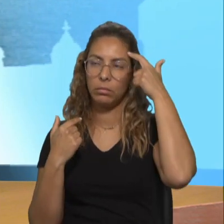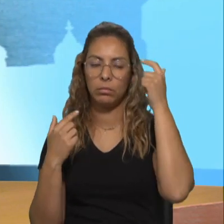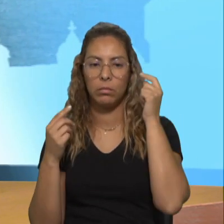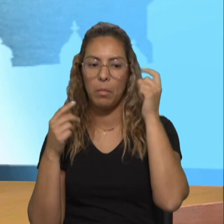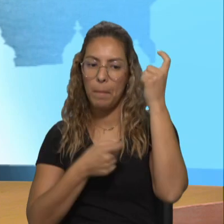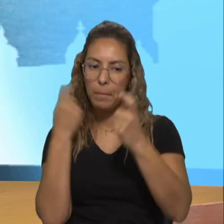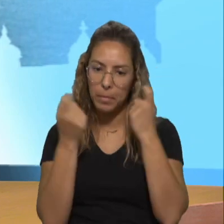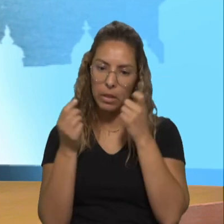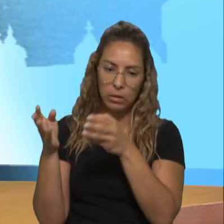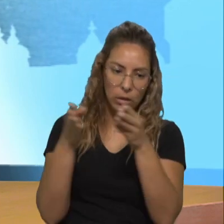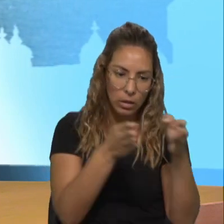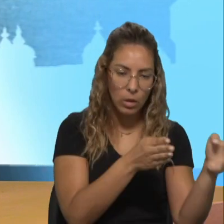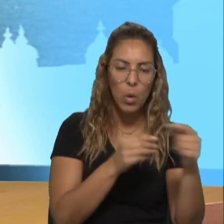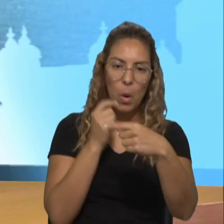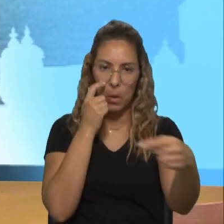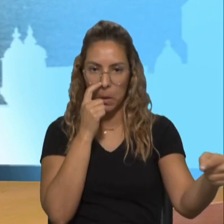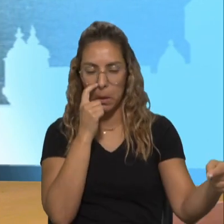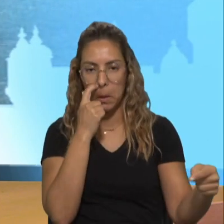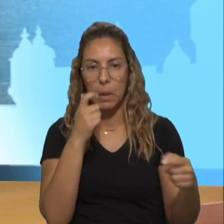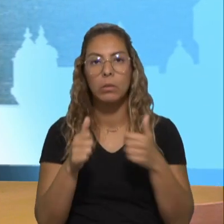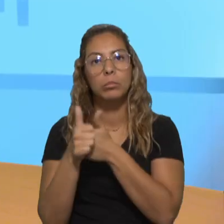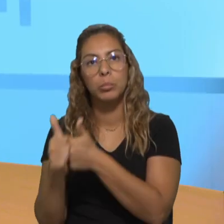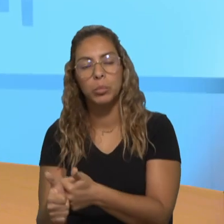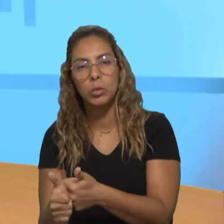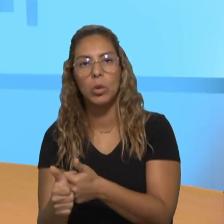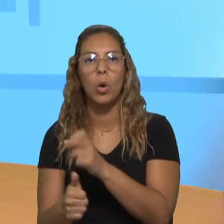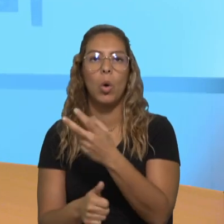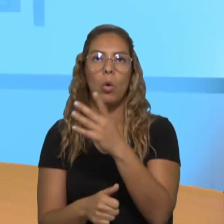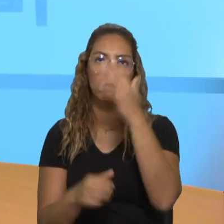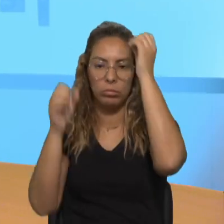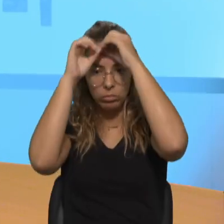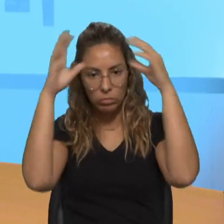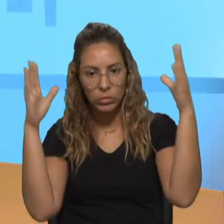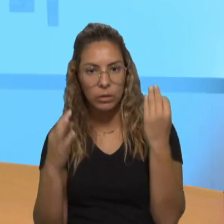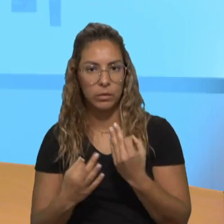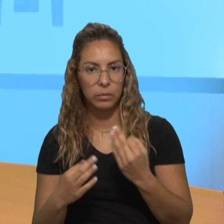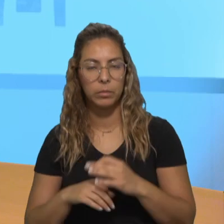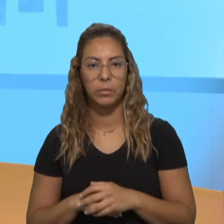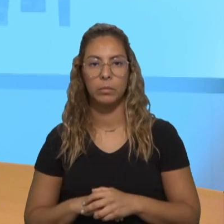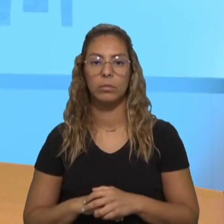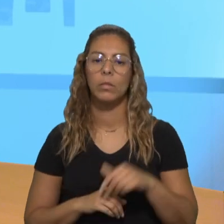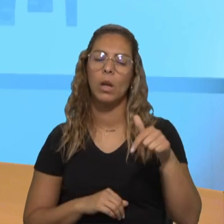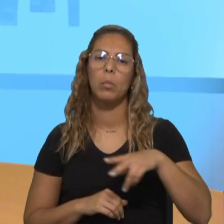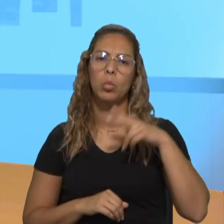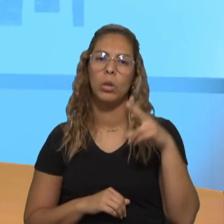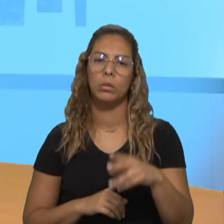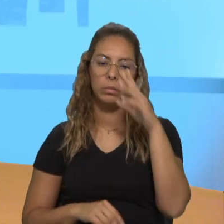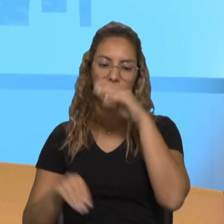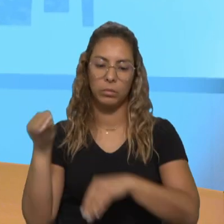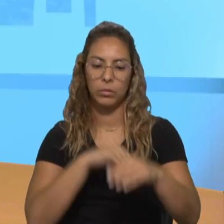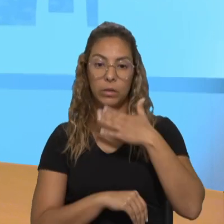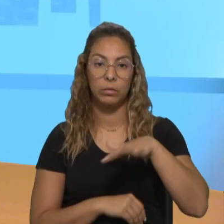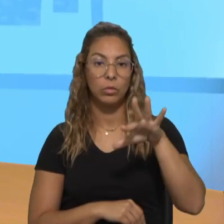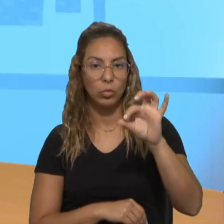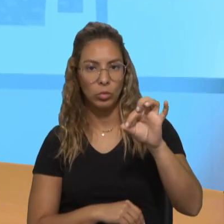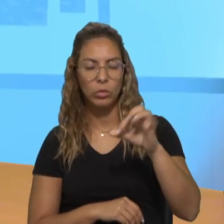geral se identifique com determinada ideia ou determinado ideal, digamos assim. Em Portugal vota-se a partir dos 18 anos.